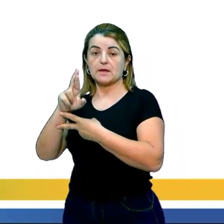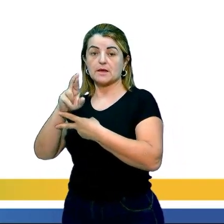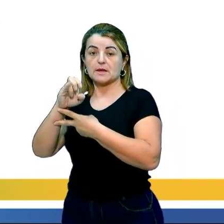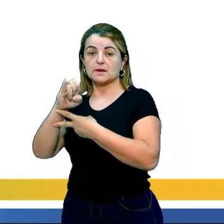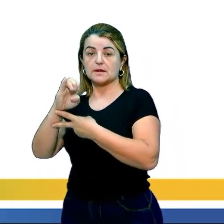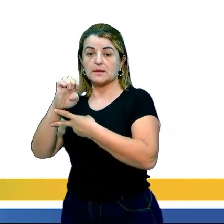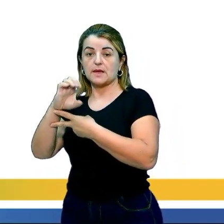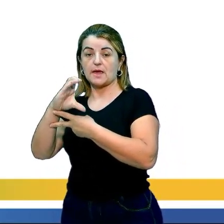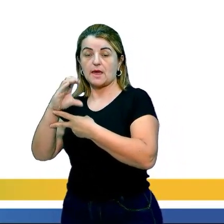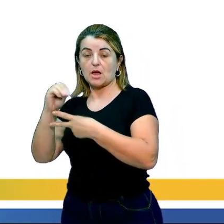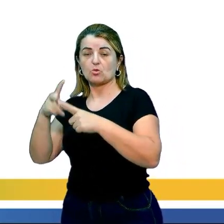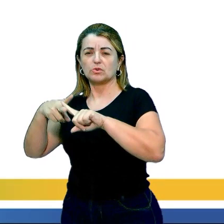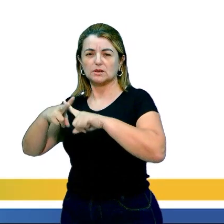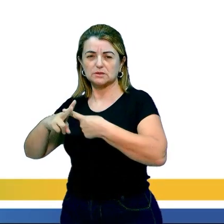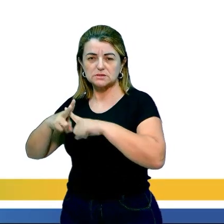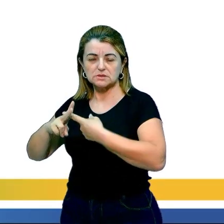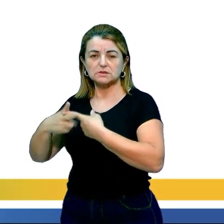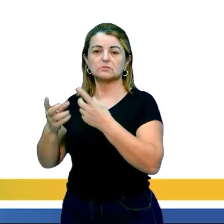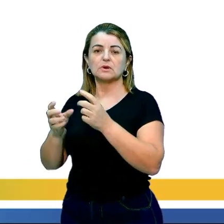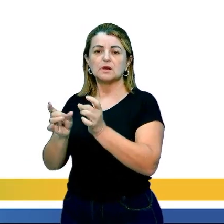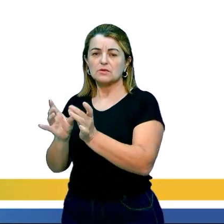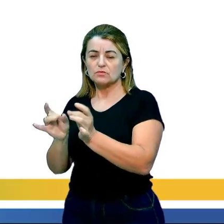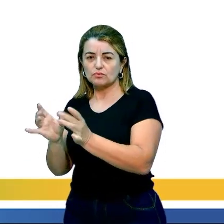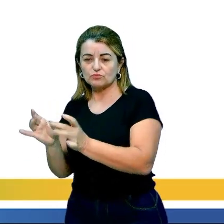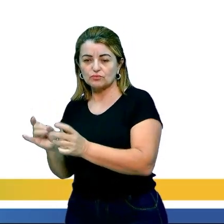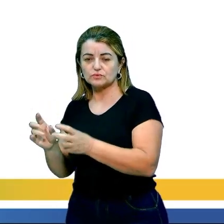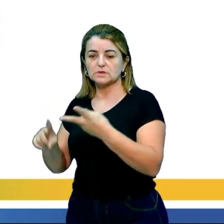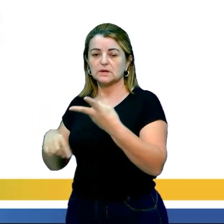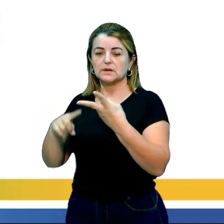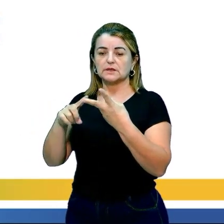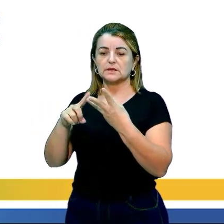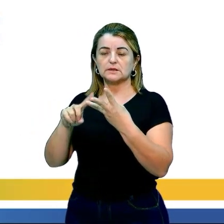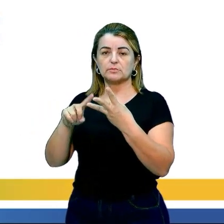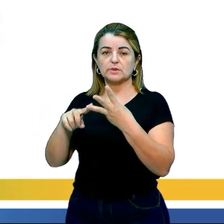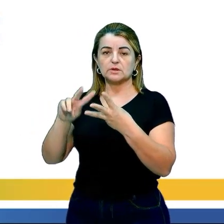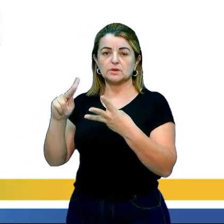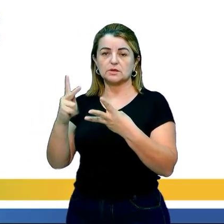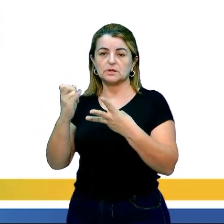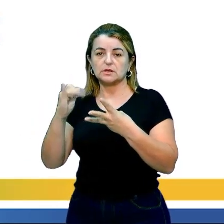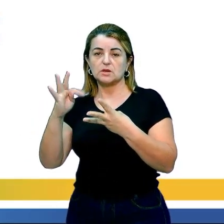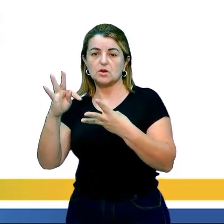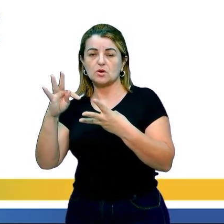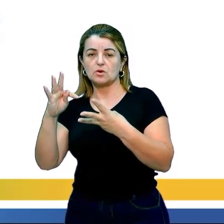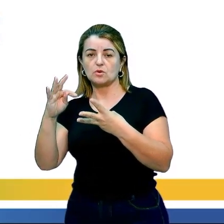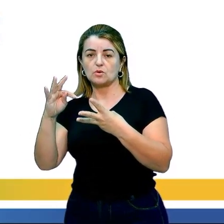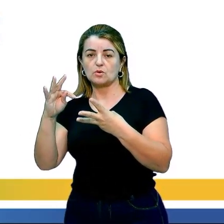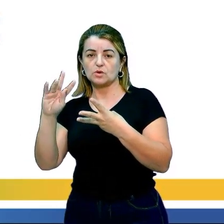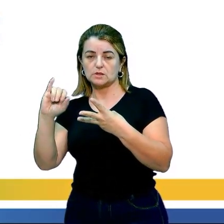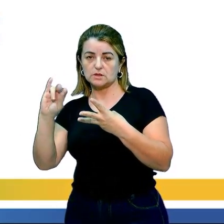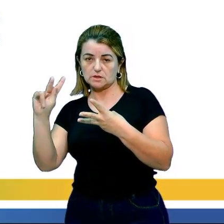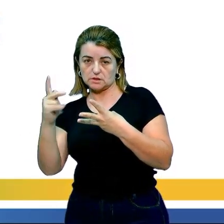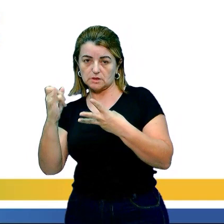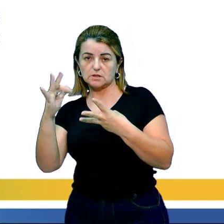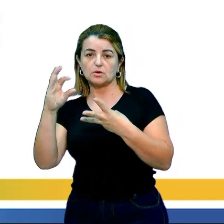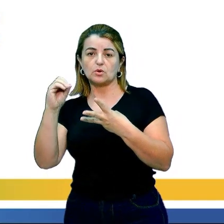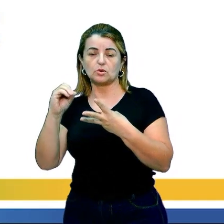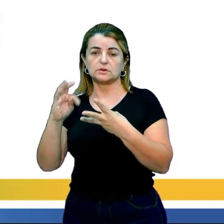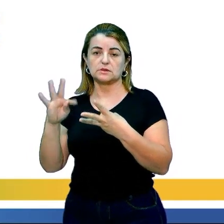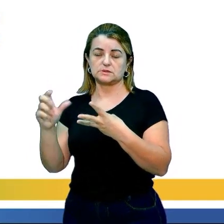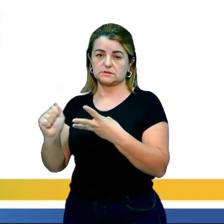e os filhotes que eram servos e não considerados como propriedade privada né e a